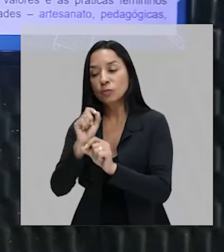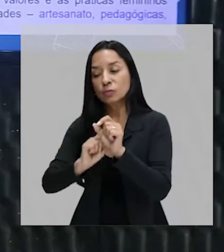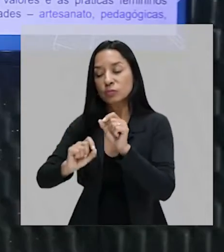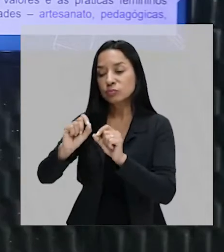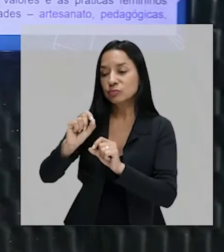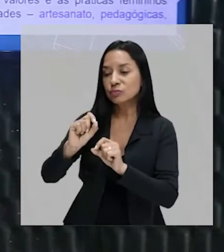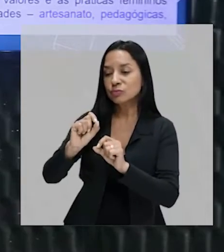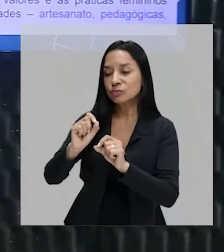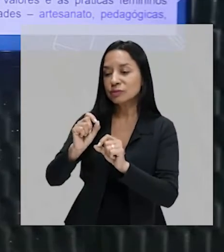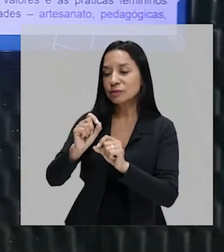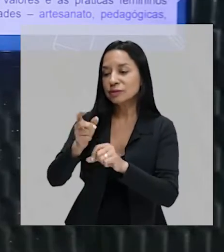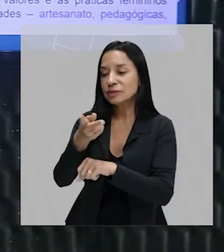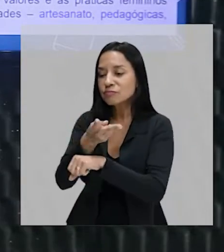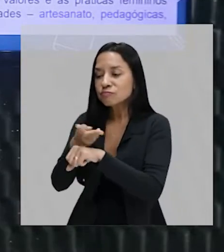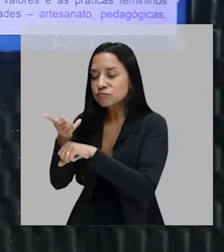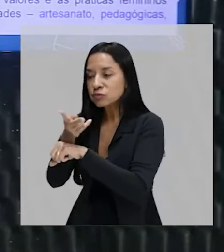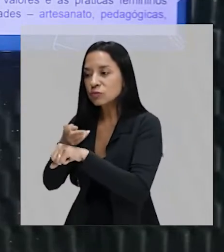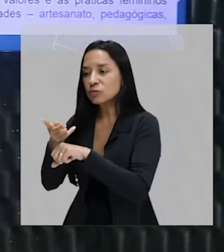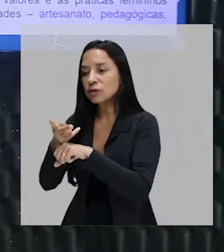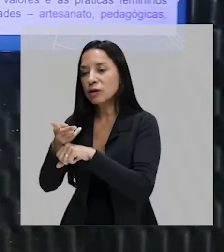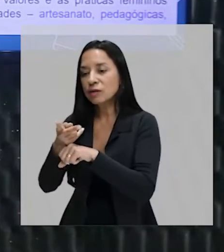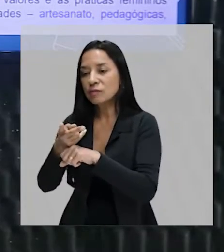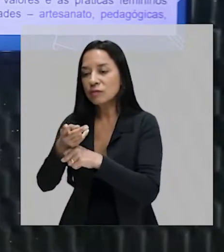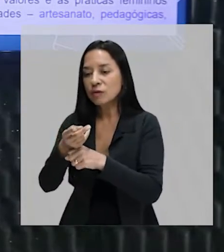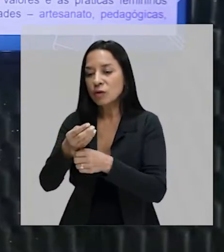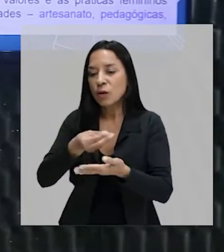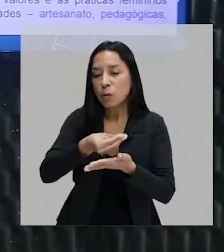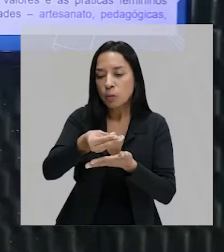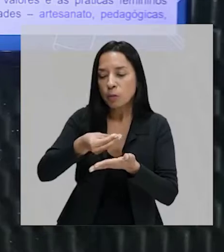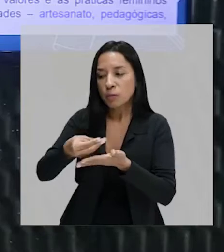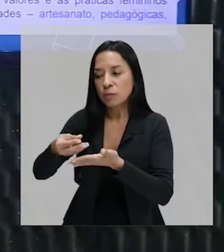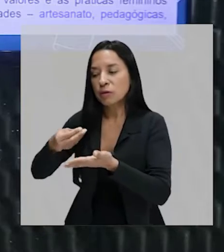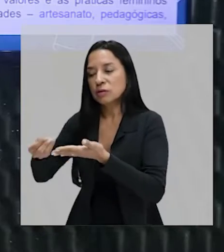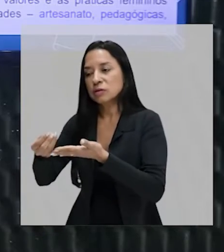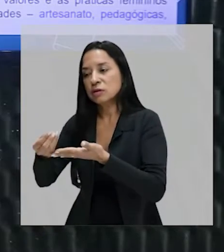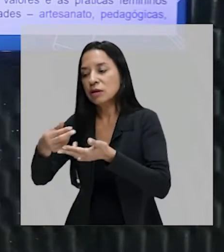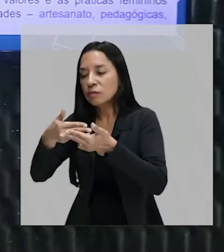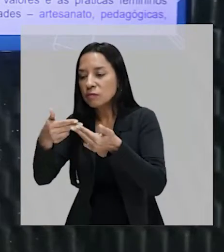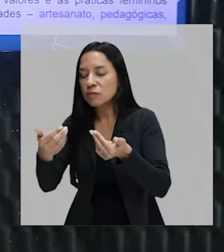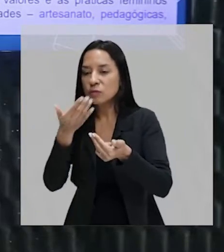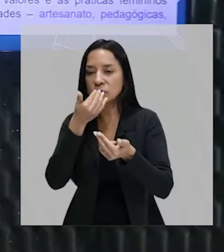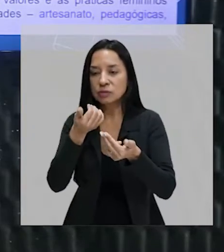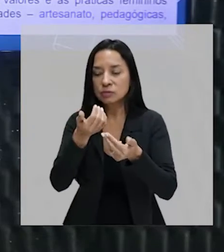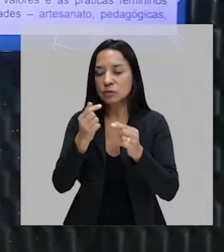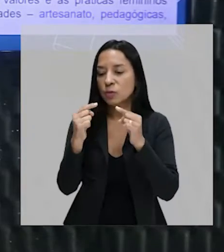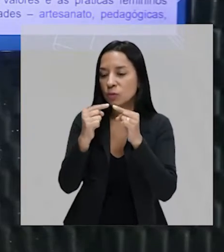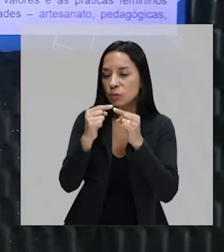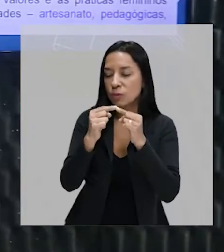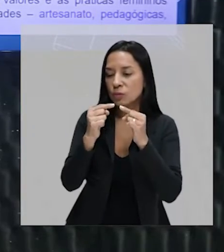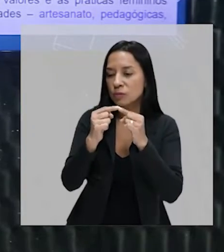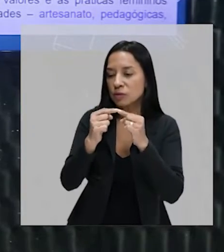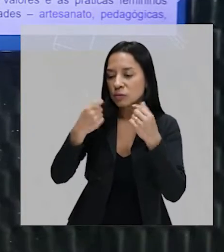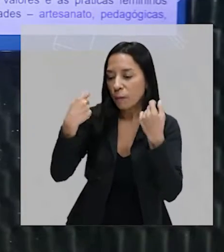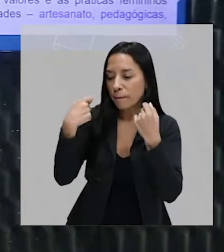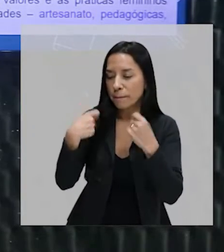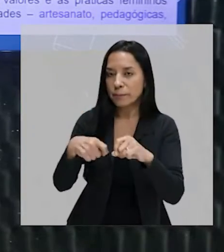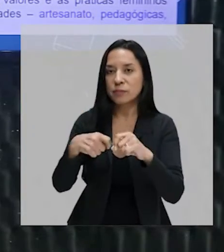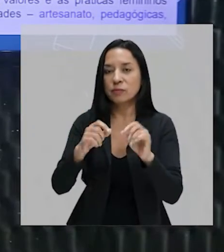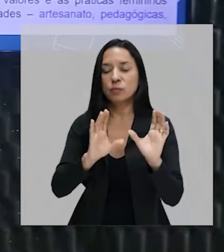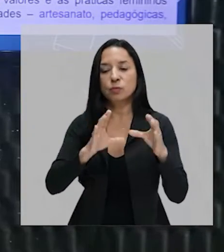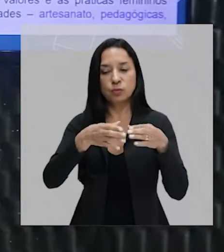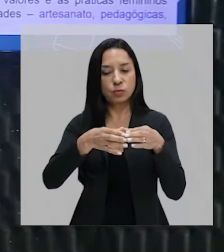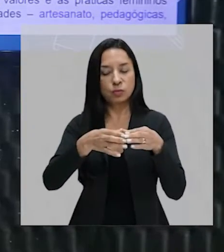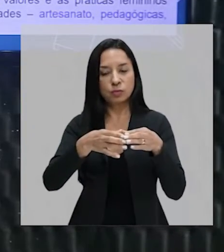e dividiam a os alimentos de acordo com a necessidade do grupo ou seja qual a